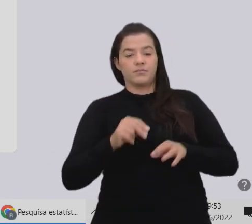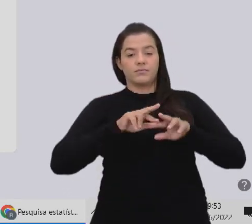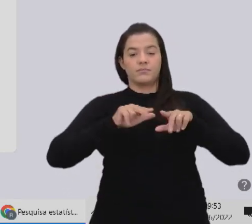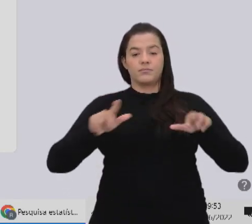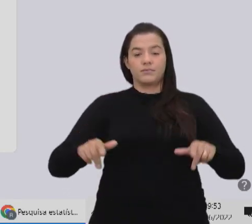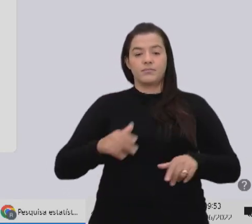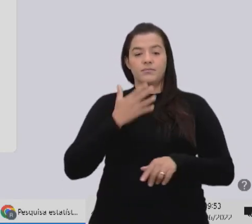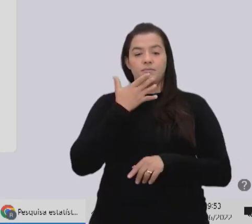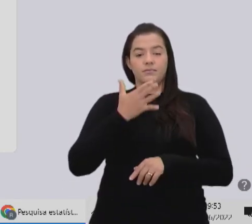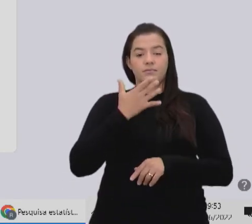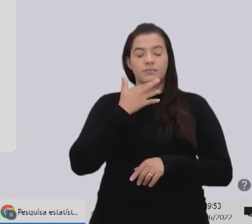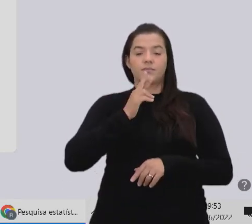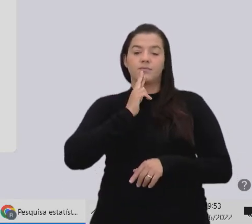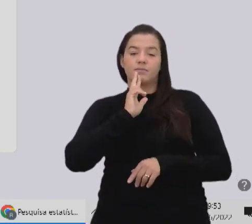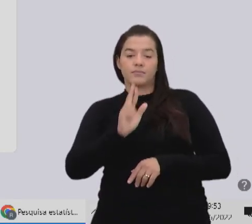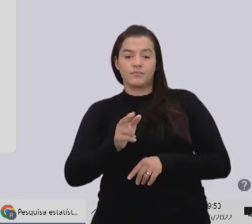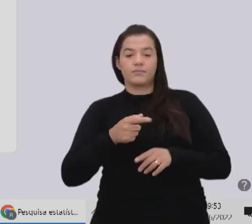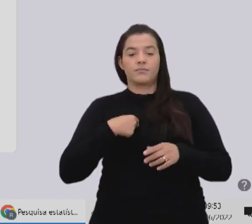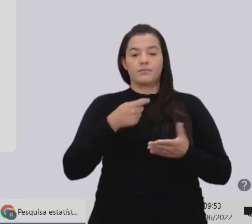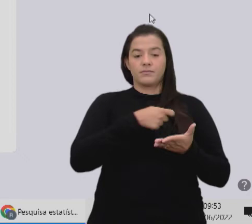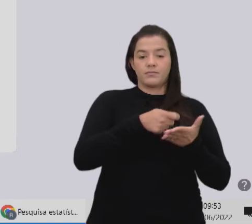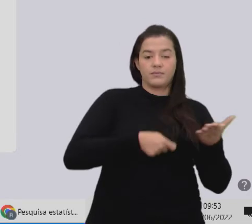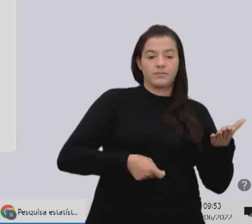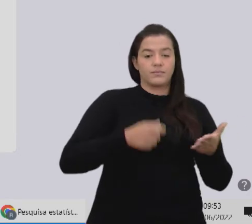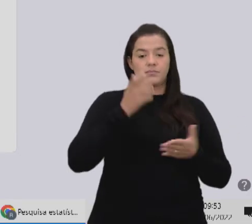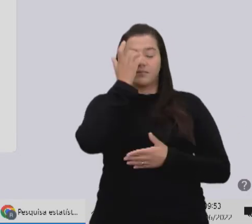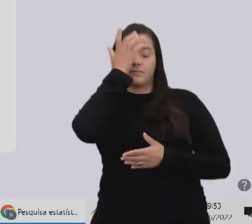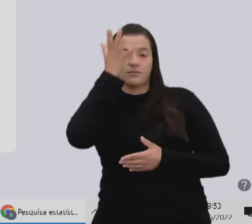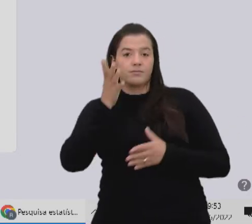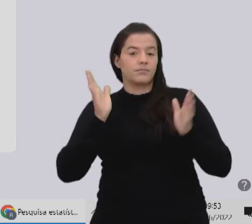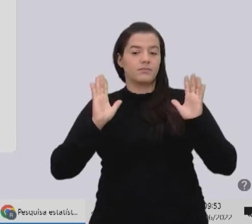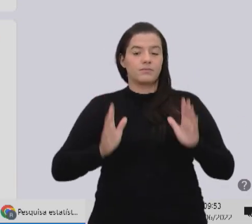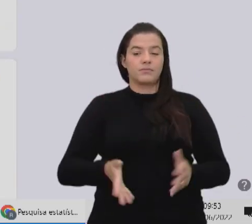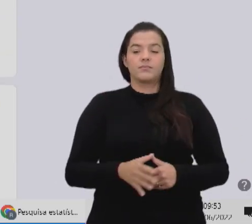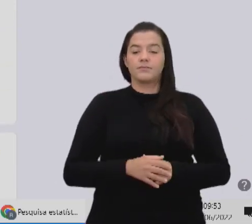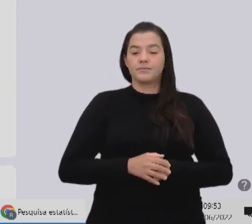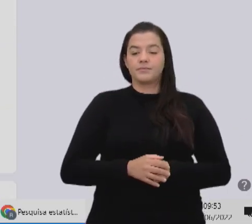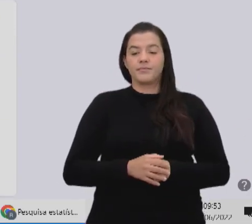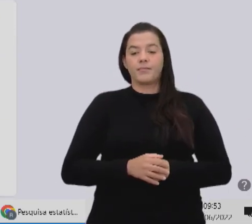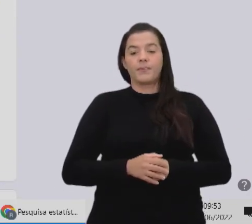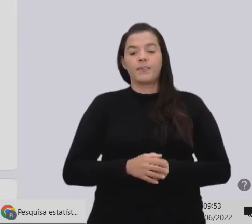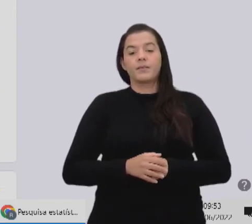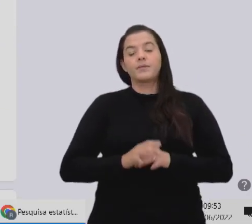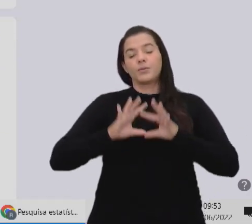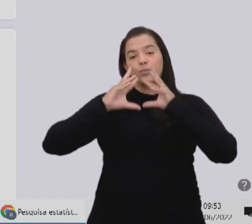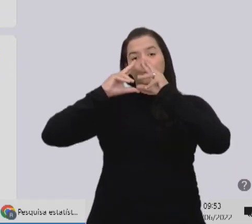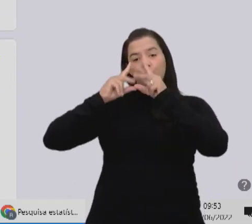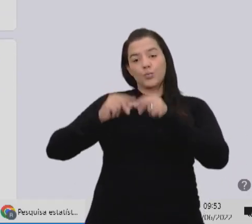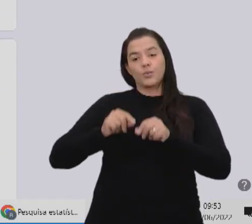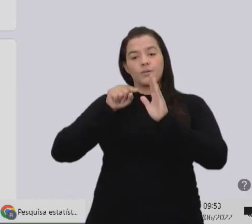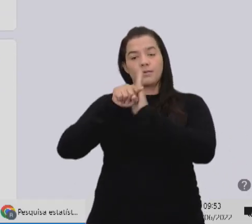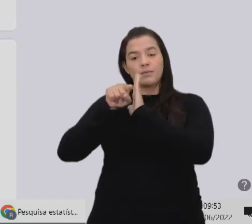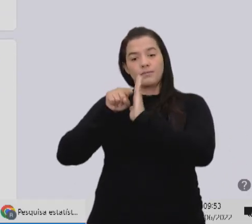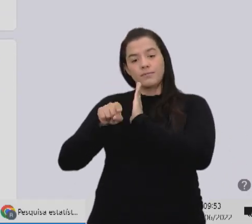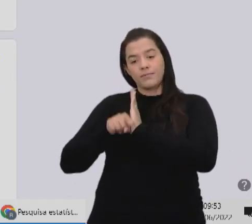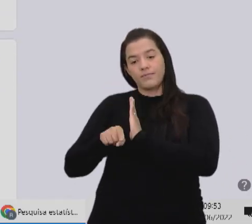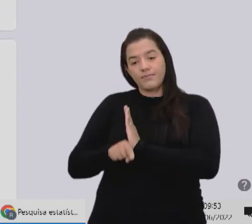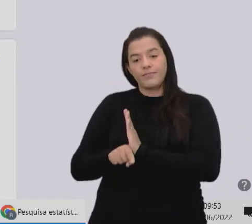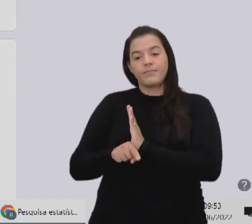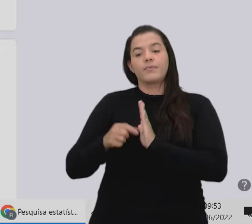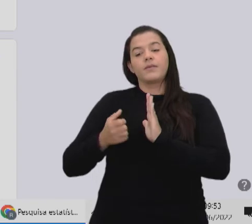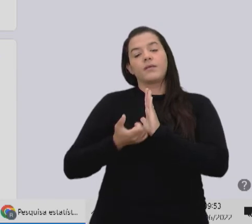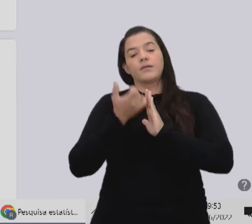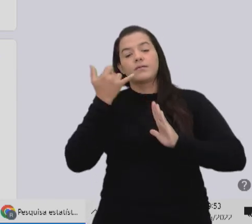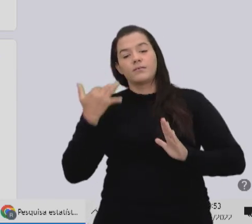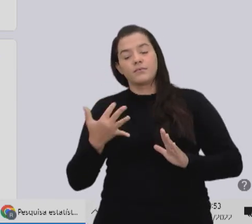tem a resposta, né? Não preciso Olha, ficar eu anotando. Facilita muito Então, o nesse trabalho. resumo, aparecem todas as minhas perguntas, com todas as quantidades,